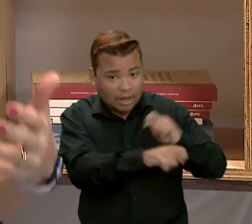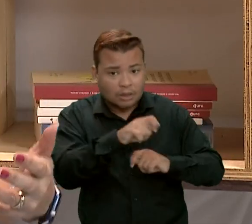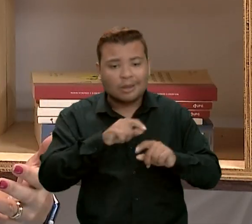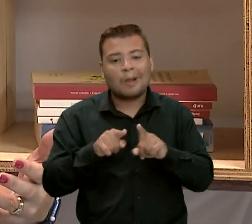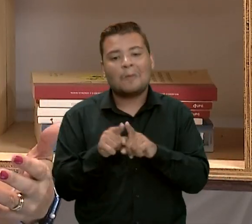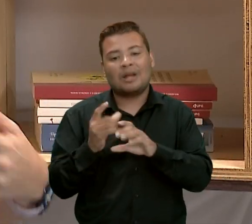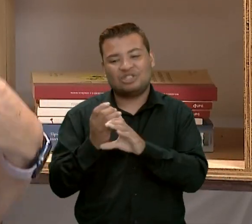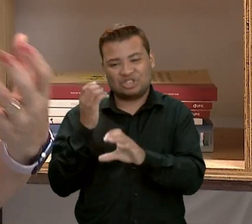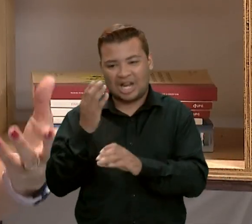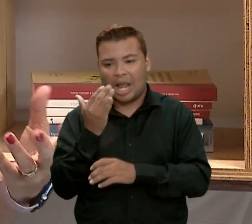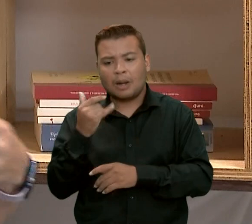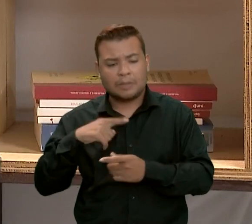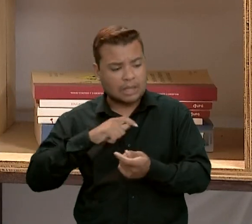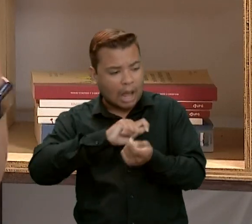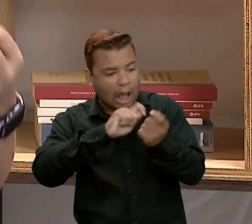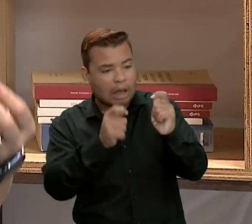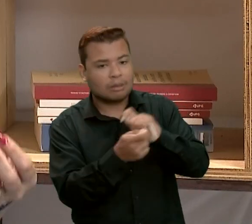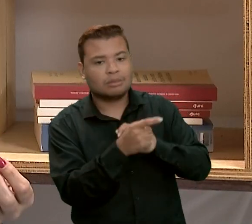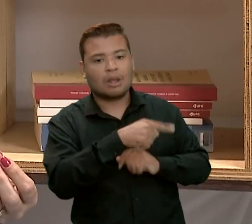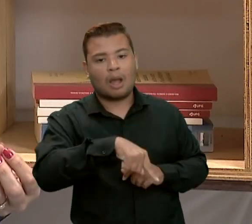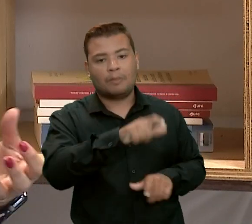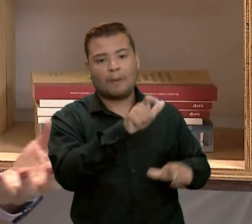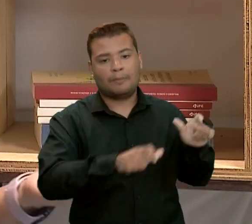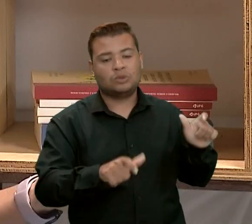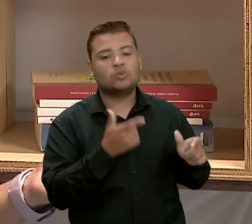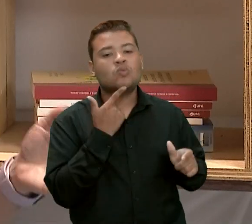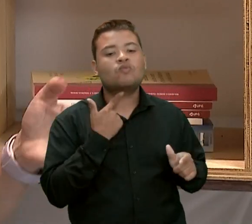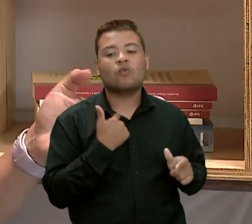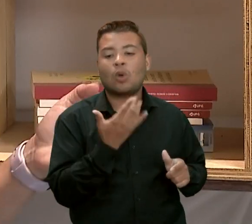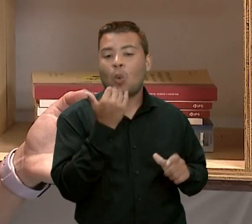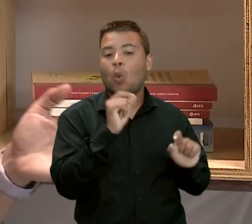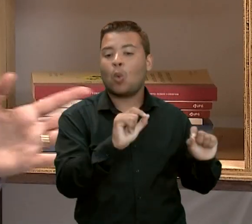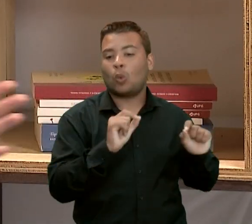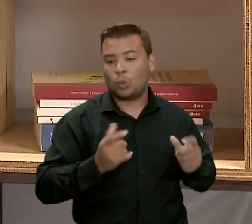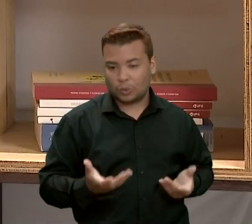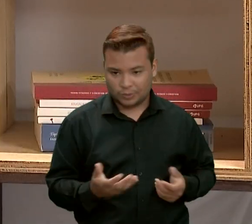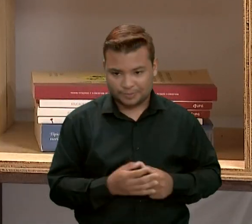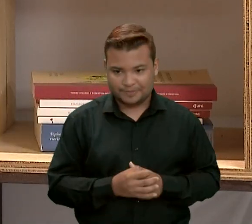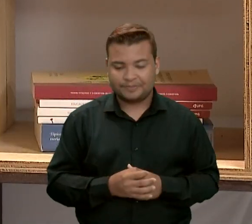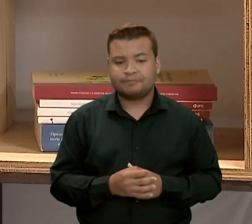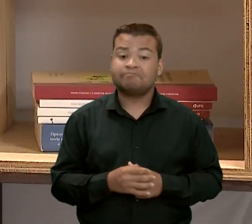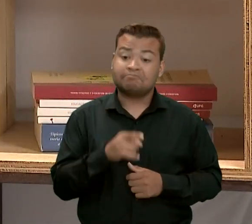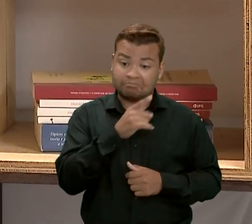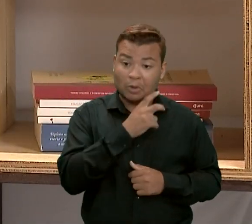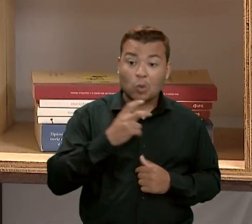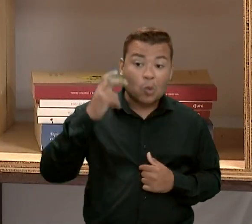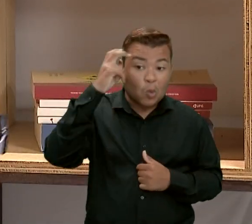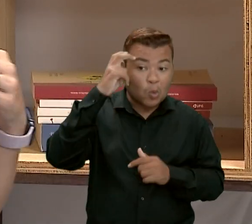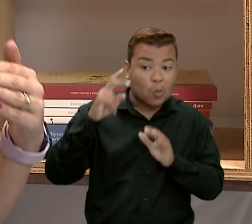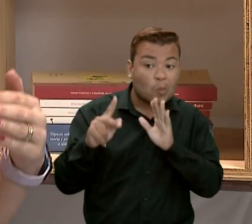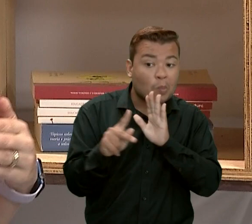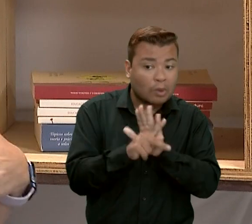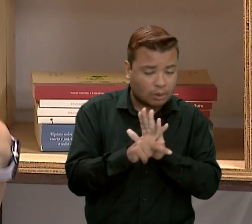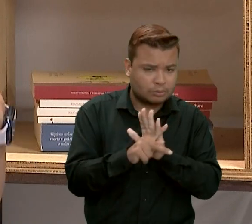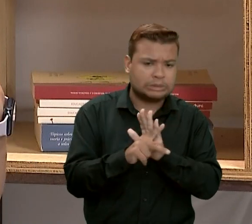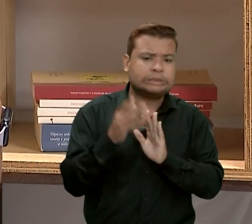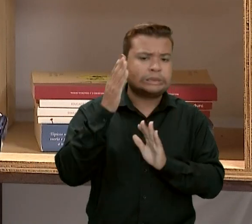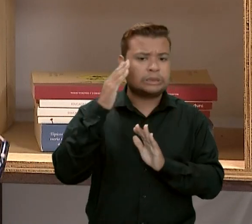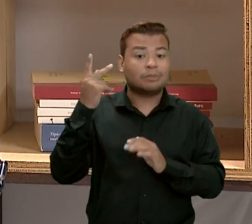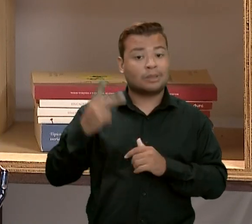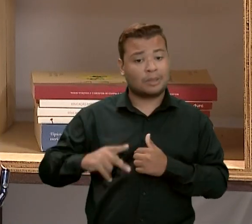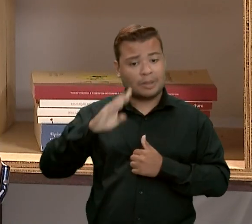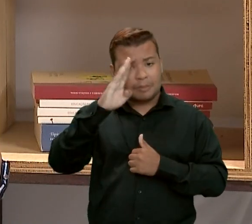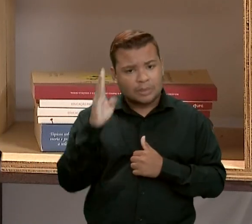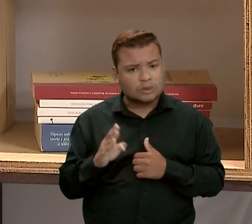que o mercado quer, aquilo que o consumidor quer. Essa questão cultural, e o brasileiro hoje ele já começou a